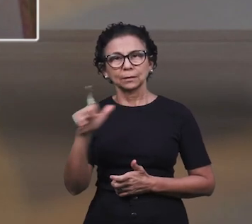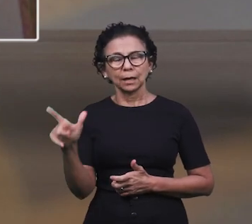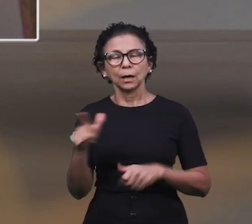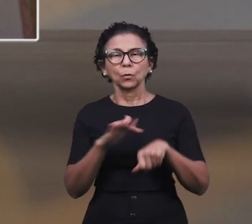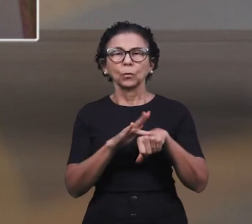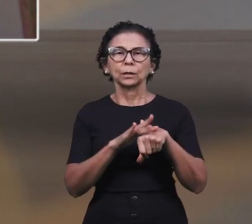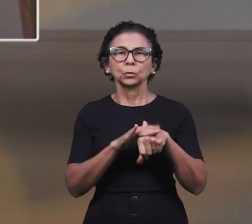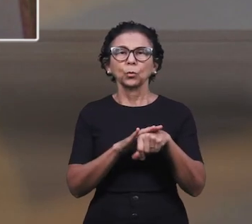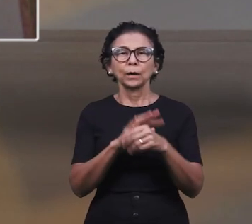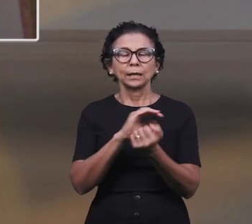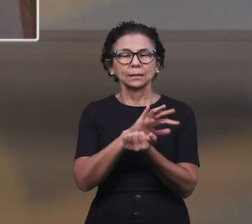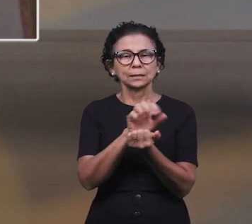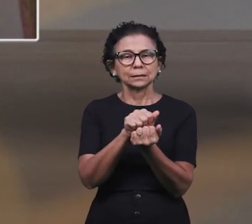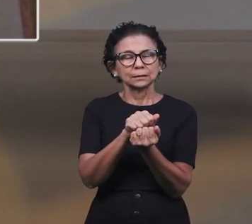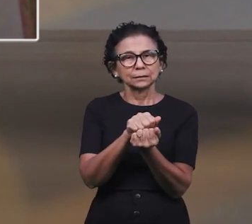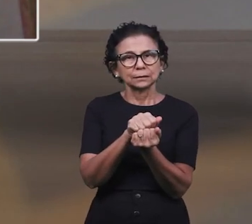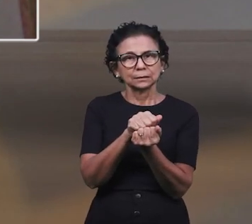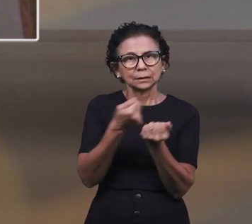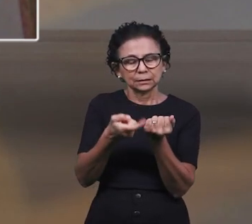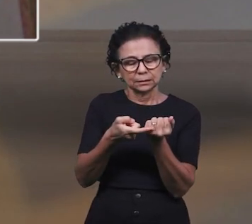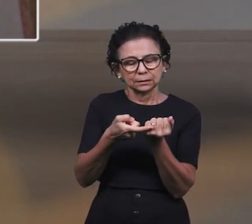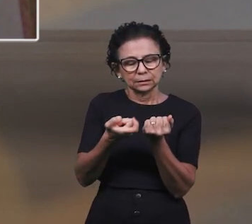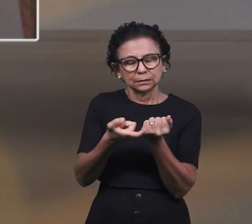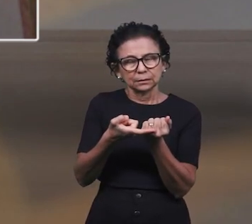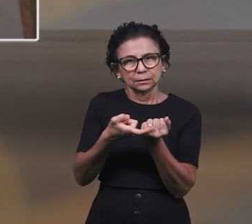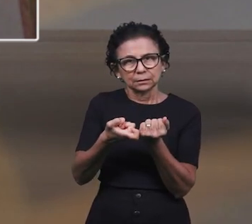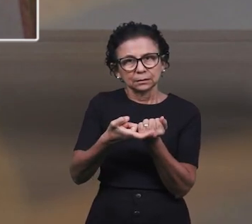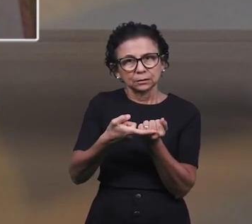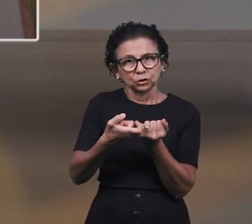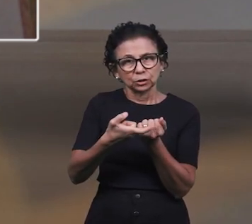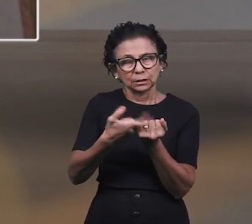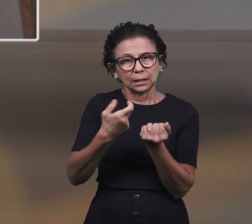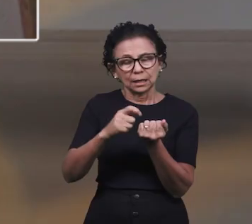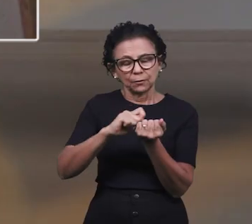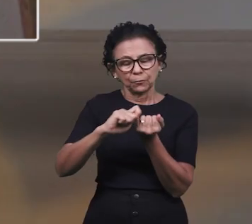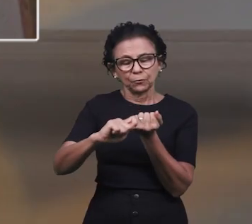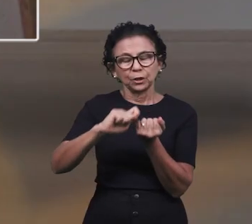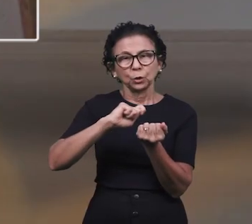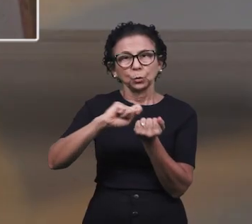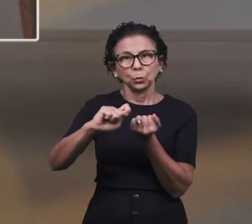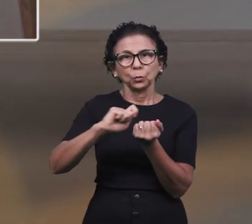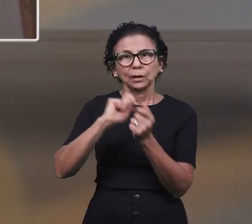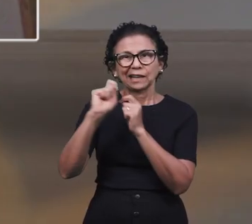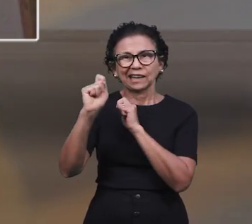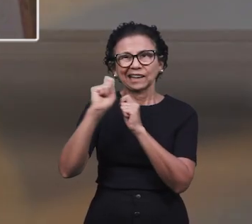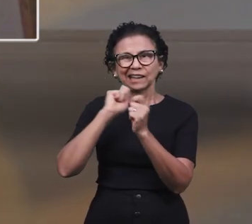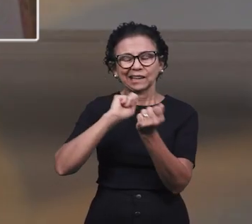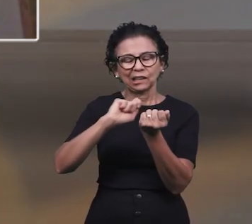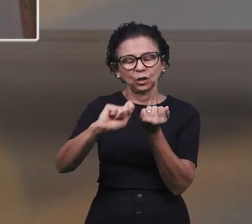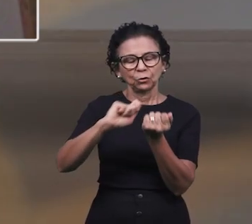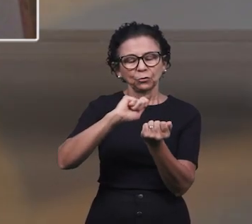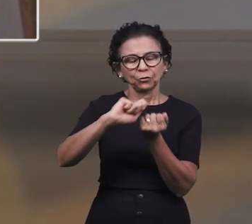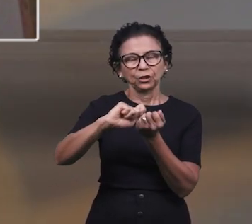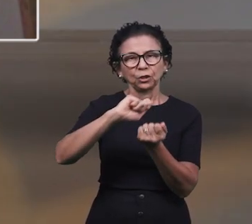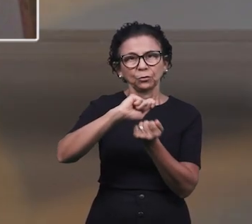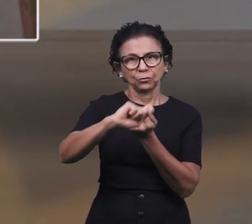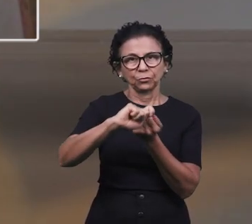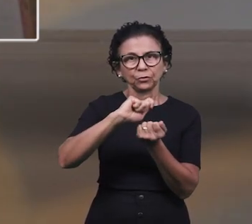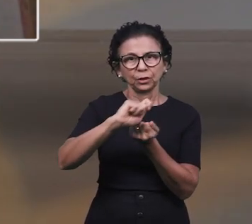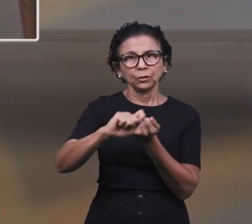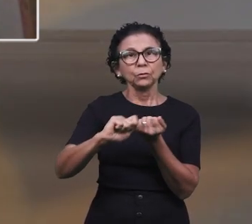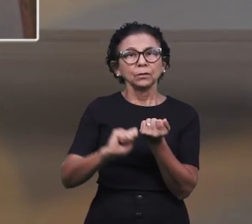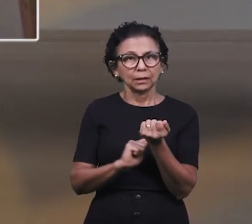do dente e, se não forem removidas com a escovação, o uso do fio, e às vezes até mesmo procurando um profissional para fazer